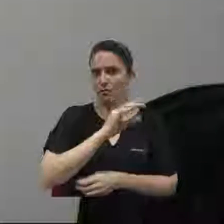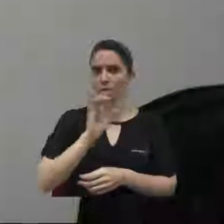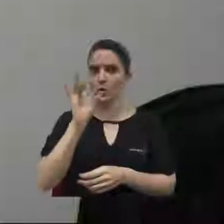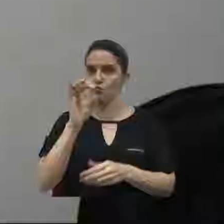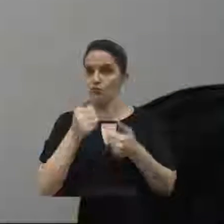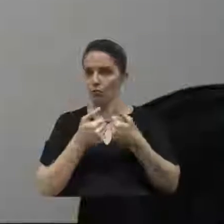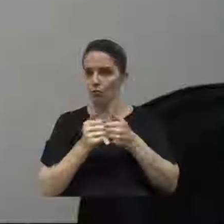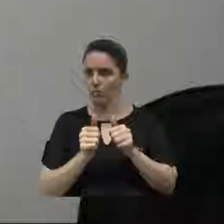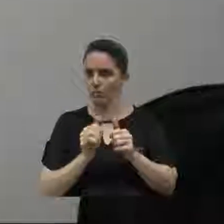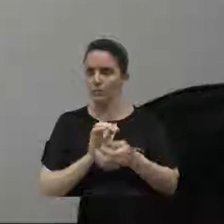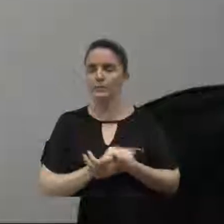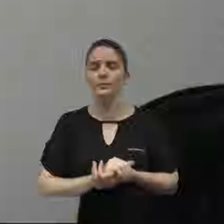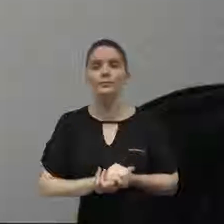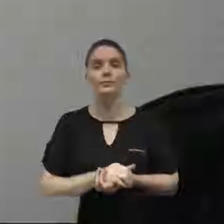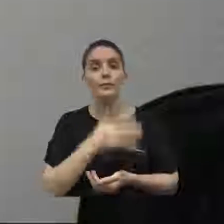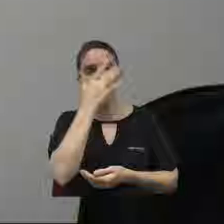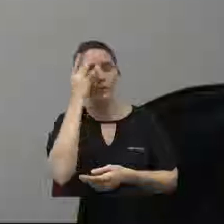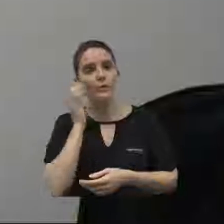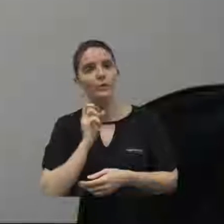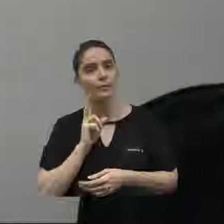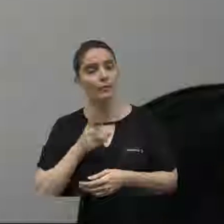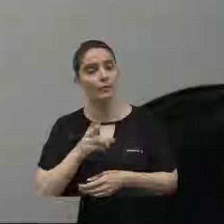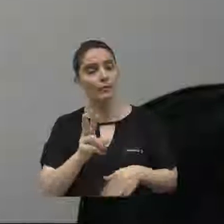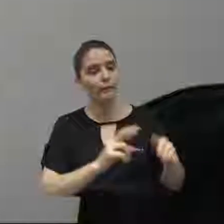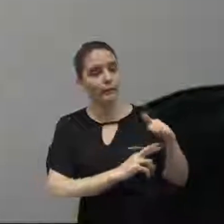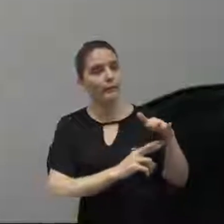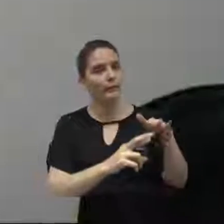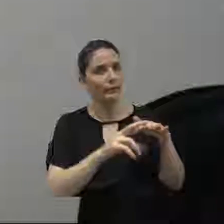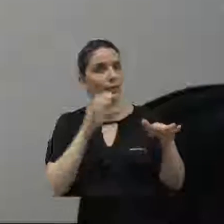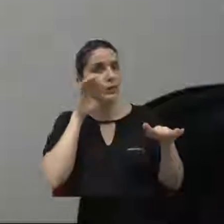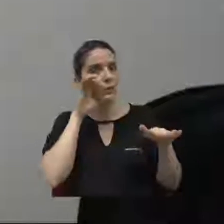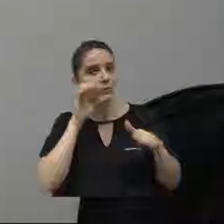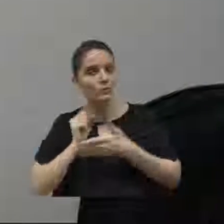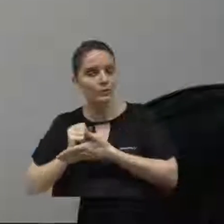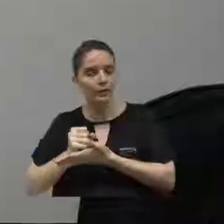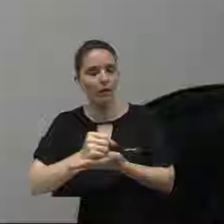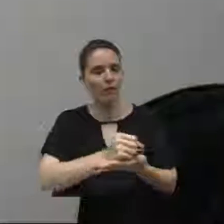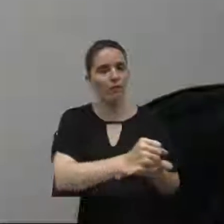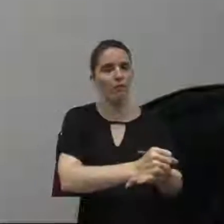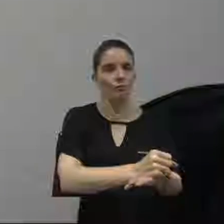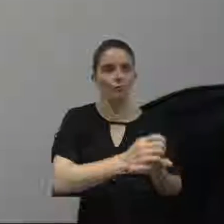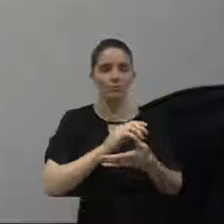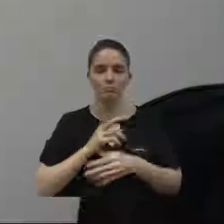E aí o que acontece? Está sempre por ali, sou eu que levo. Né? Então